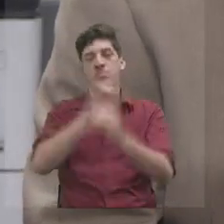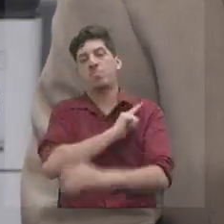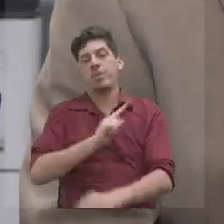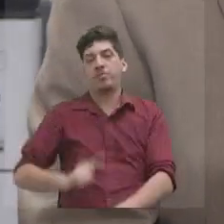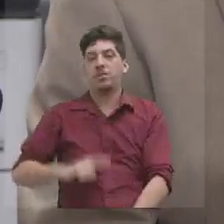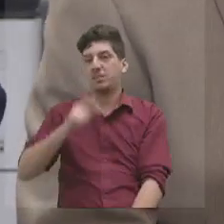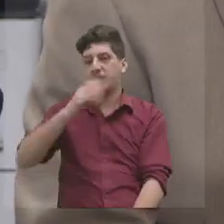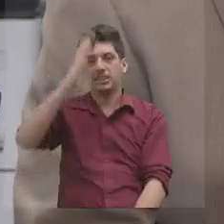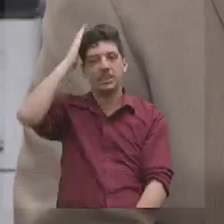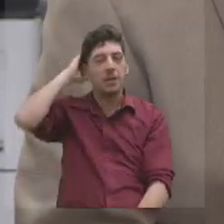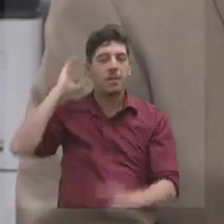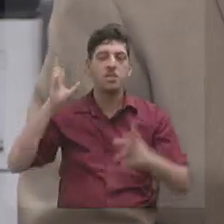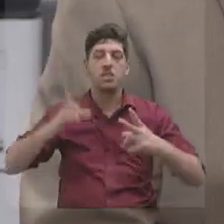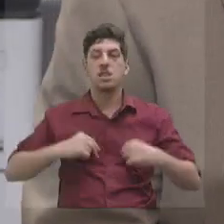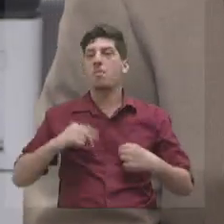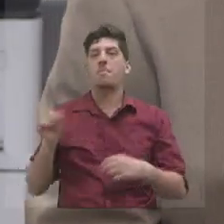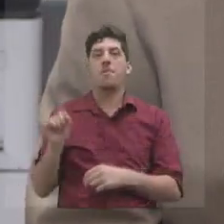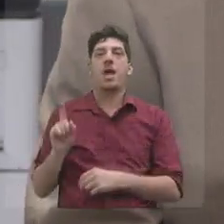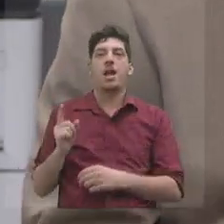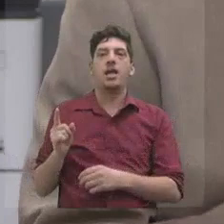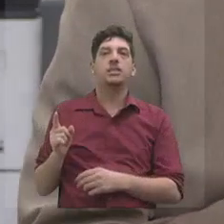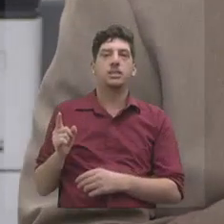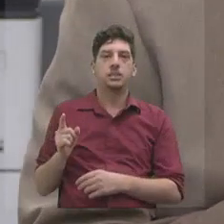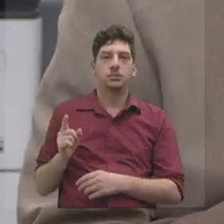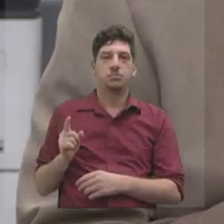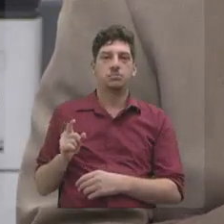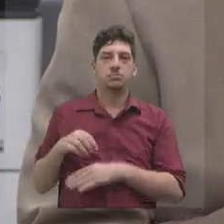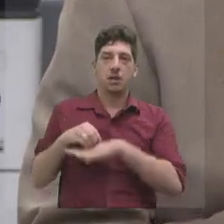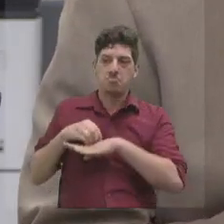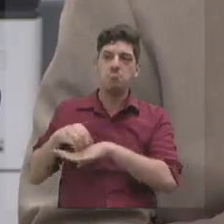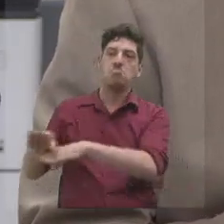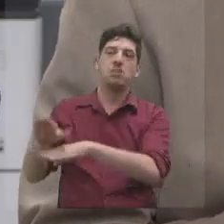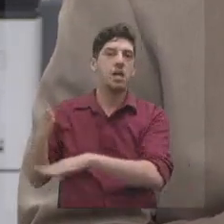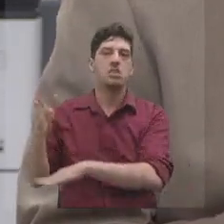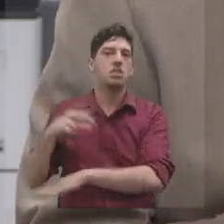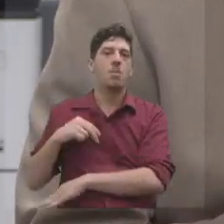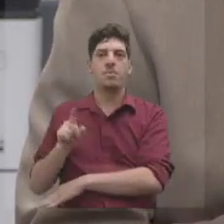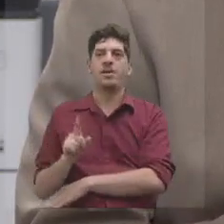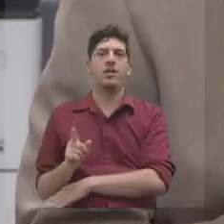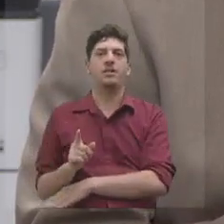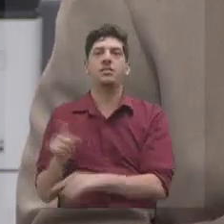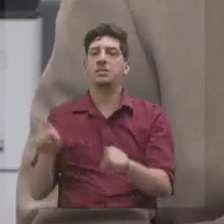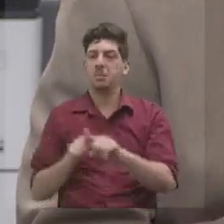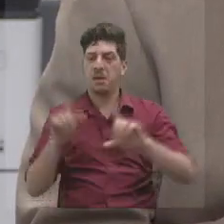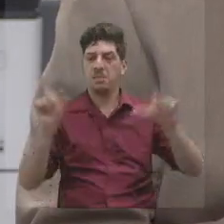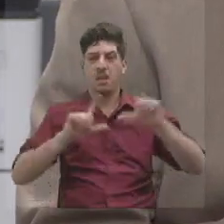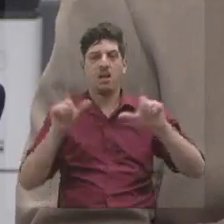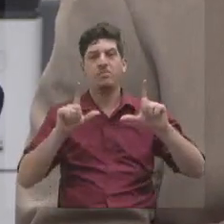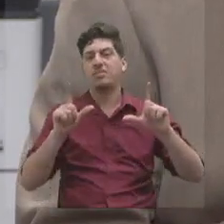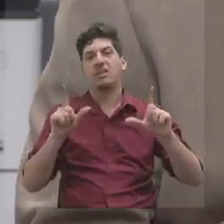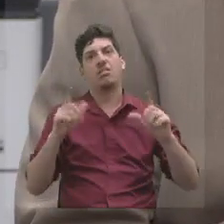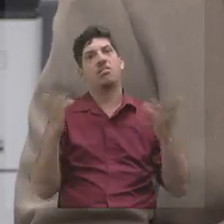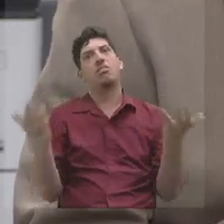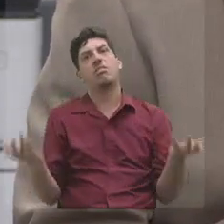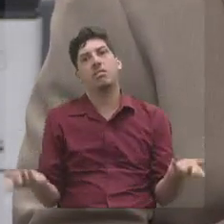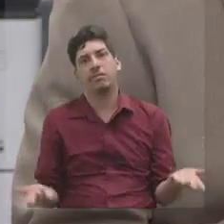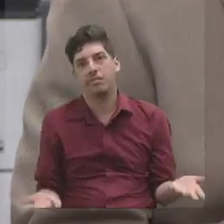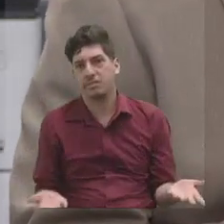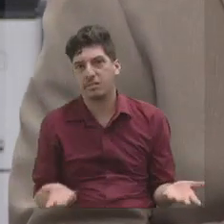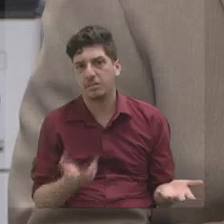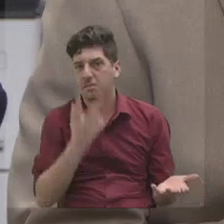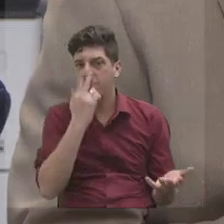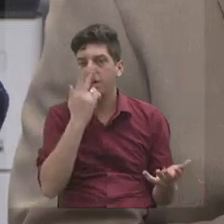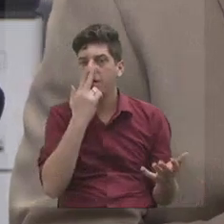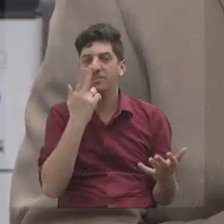e Inclusive a mídia infelizmente mostra também o empobrecimento da mídia em todos os sentidos